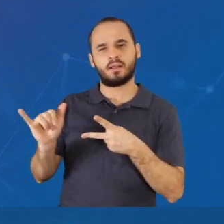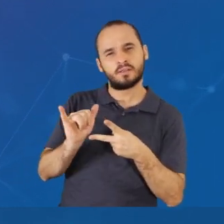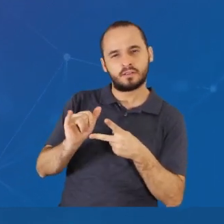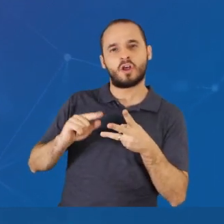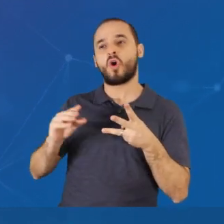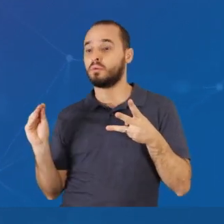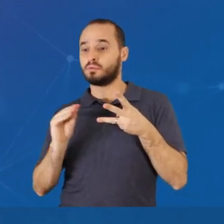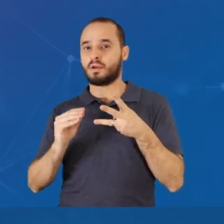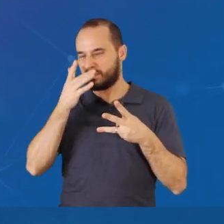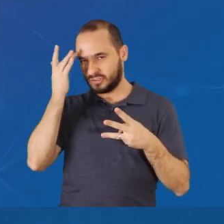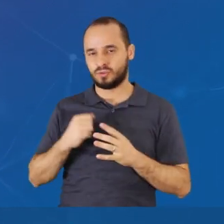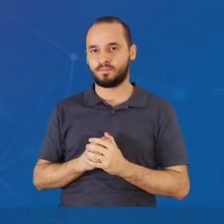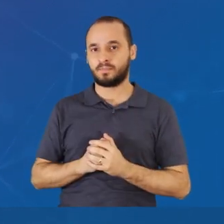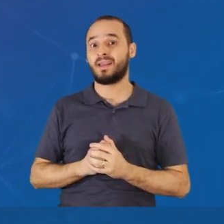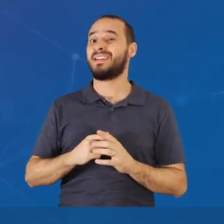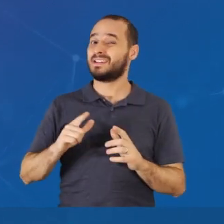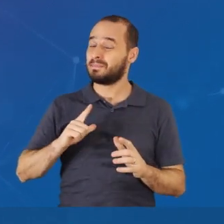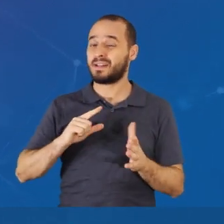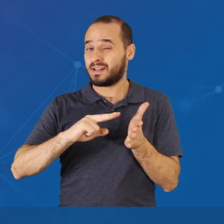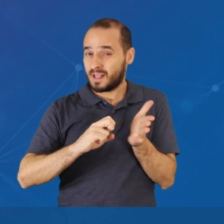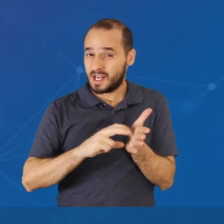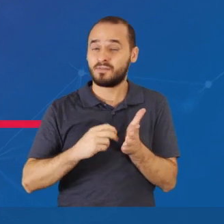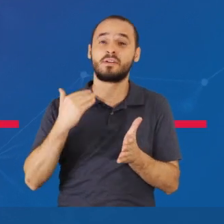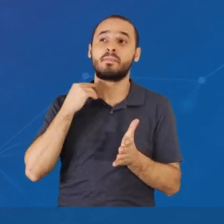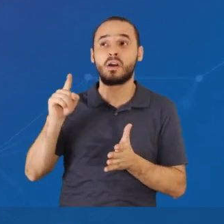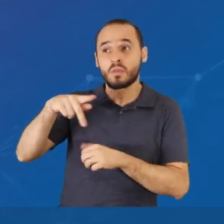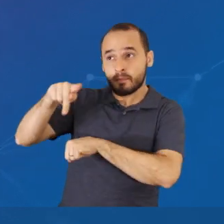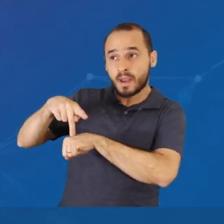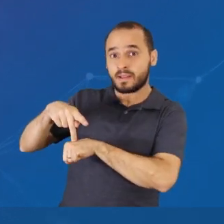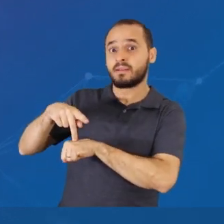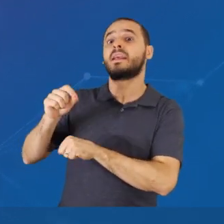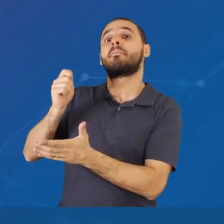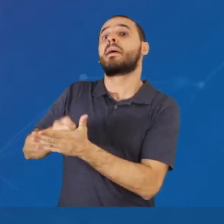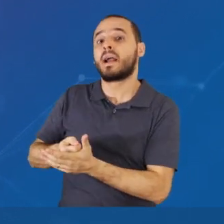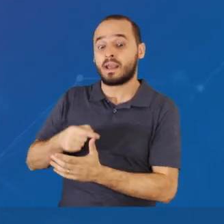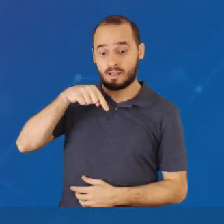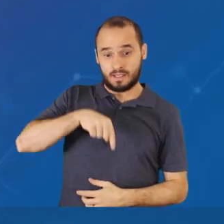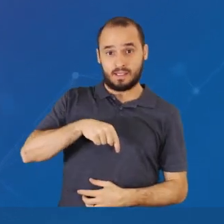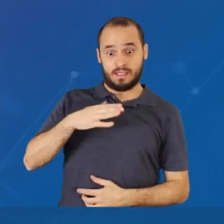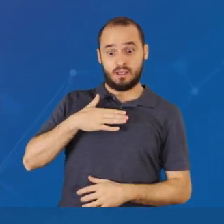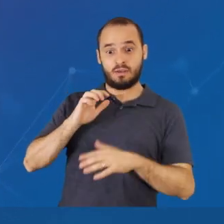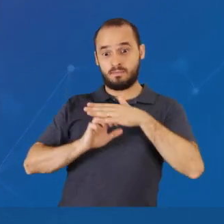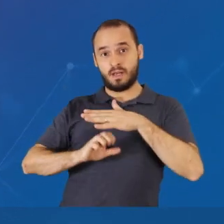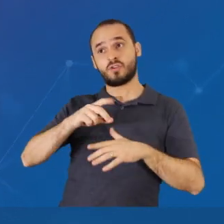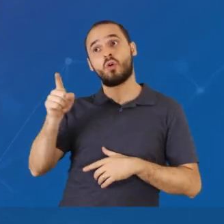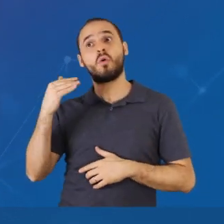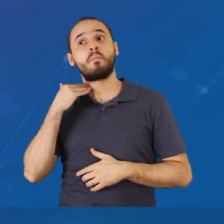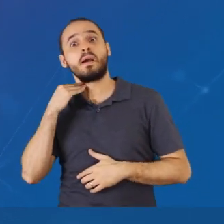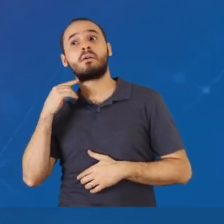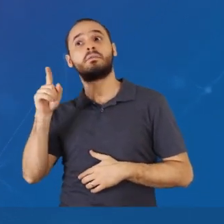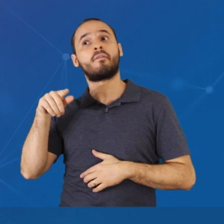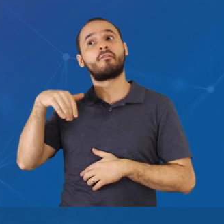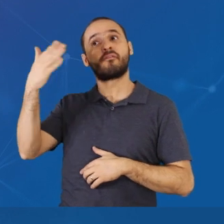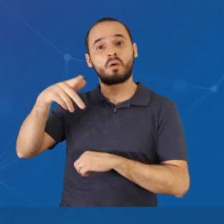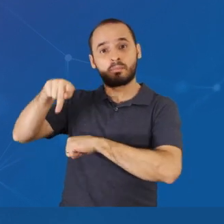Depois, escolha quem vai assumir a despesa de banqueiro no exterior, se é sua empresa ou a empresa estrangeira. Neste exemplo,